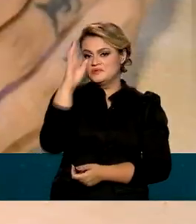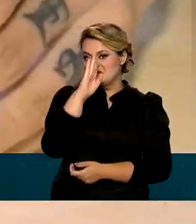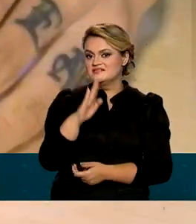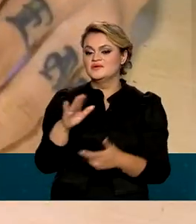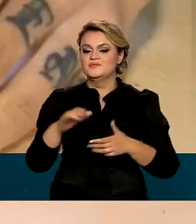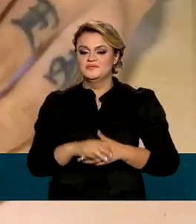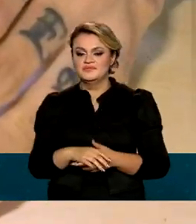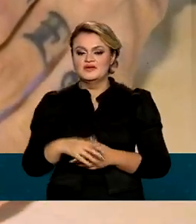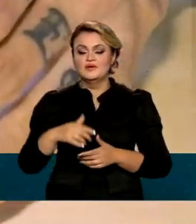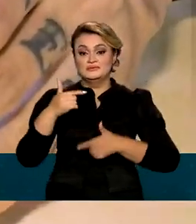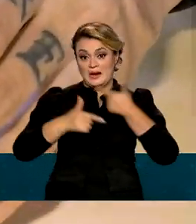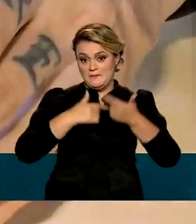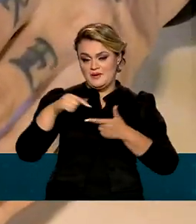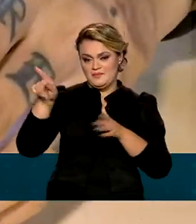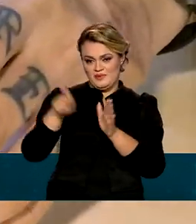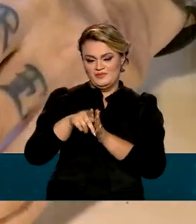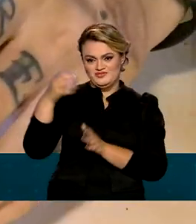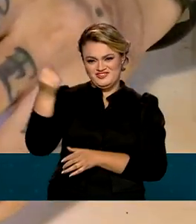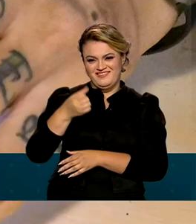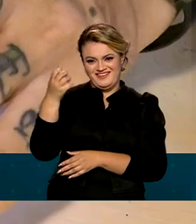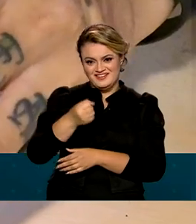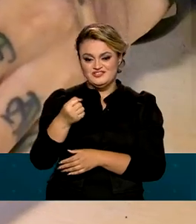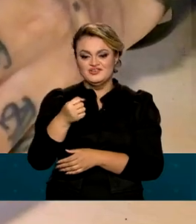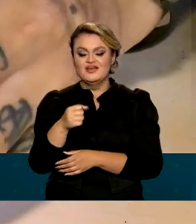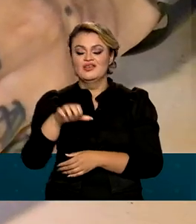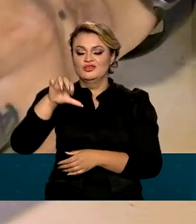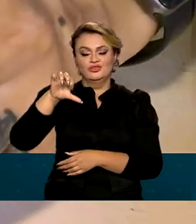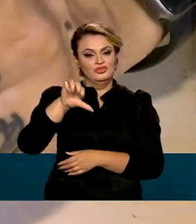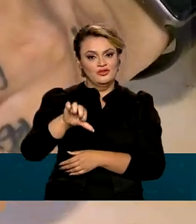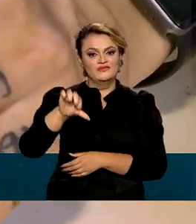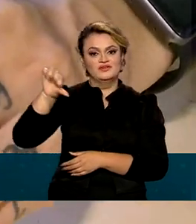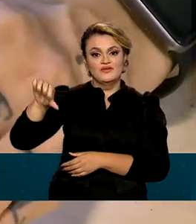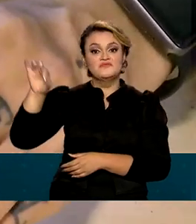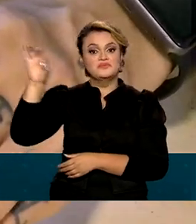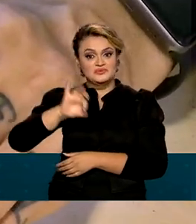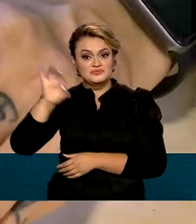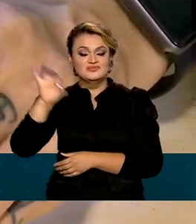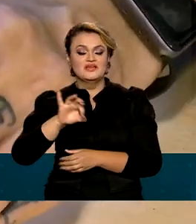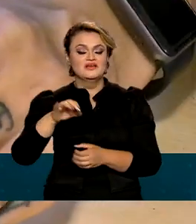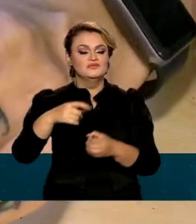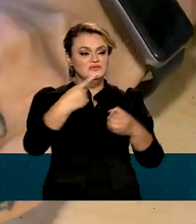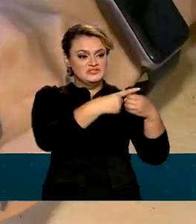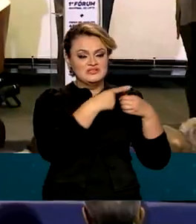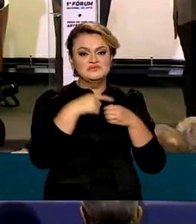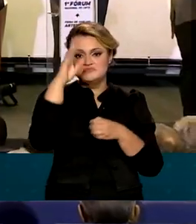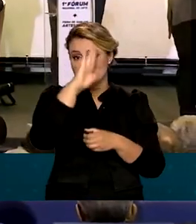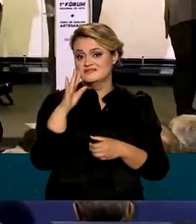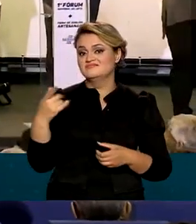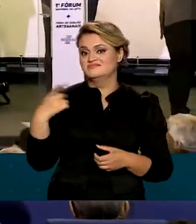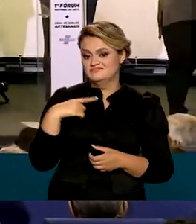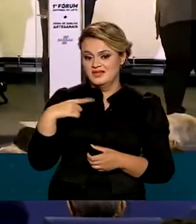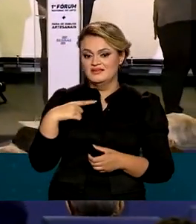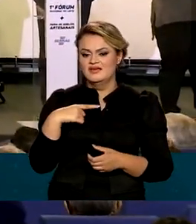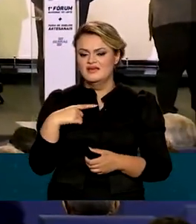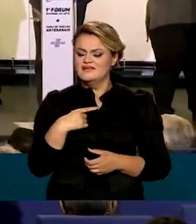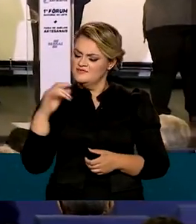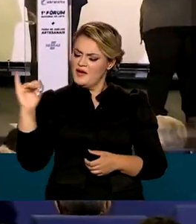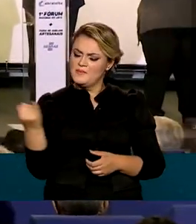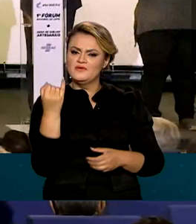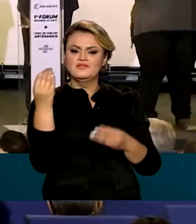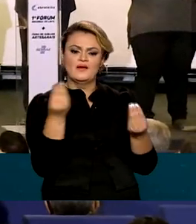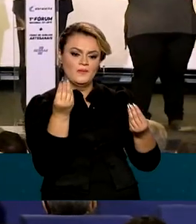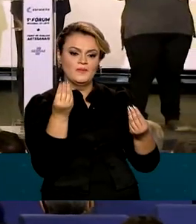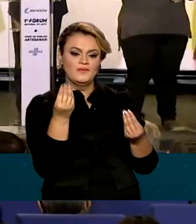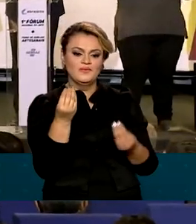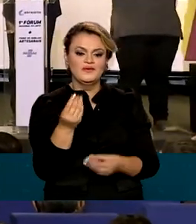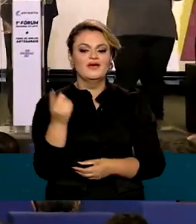A pecuária de leite está presente em 99% dos municípios no país. E como aproveitar esse potencial?